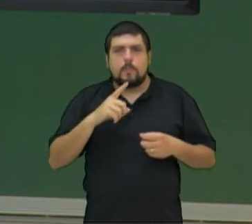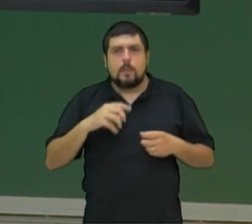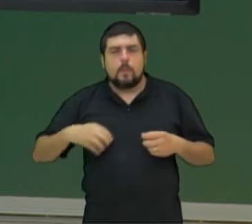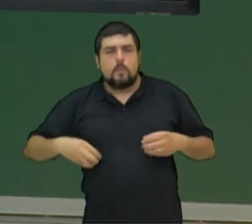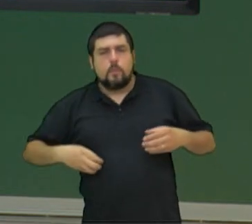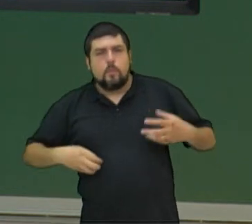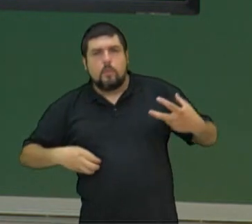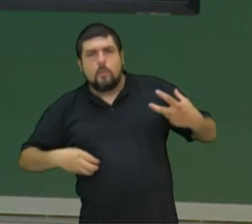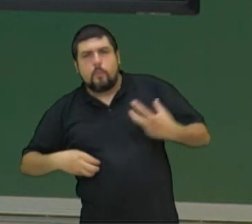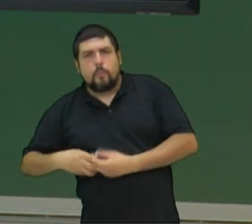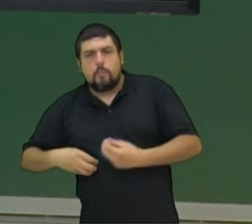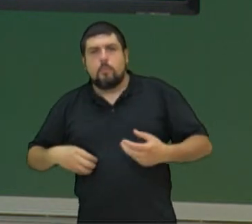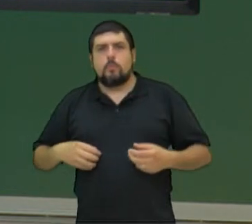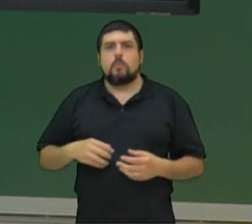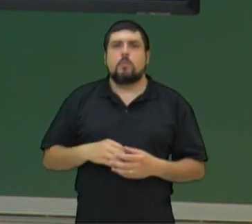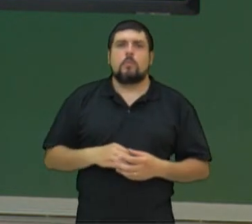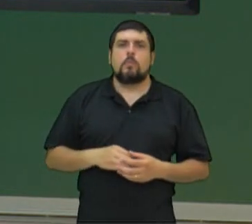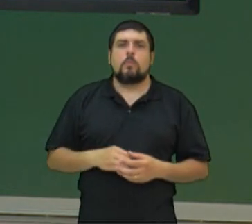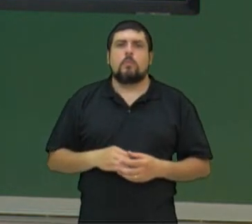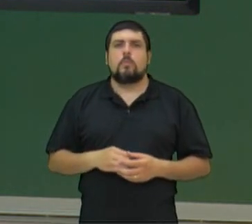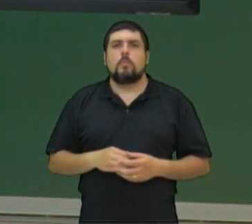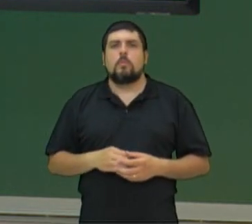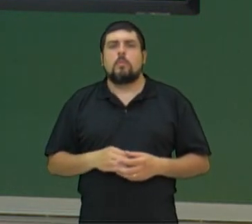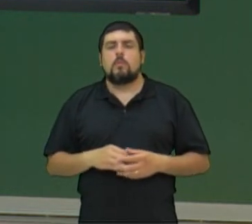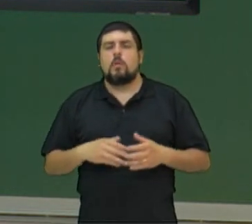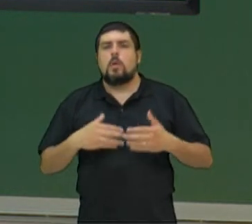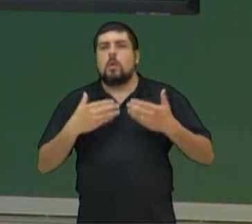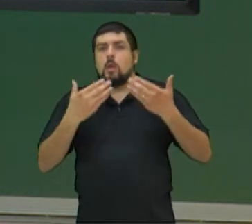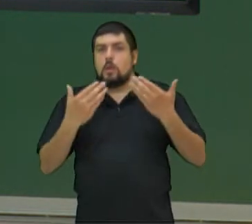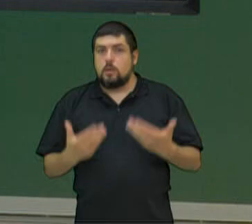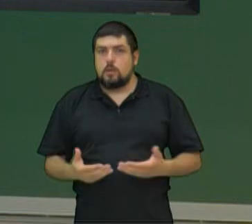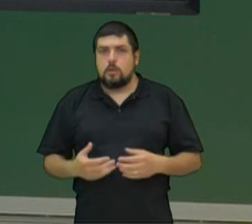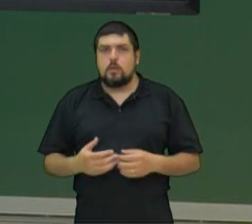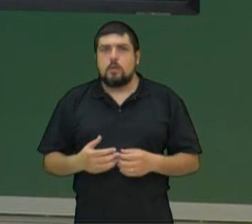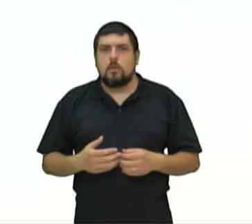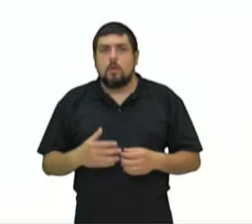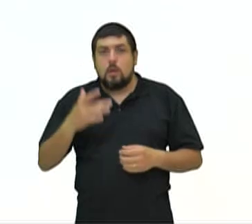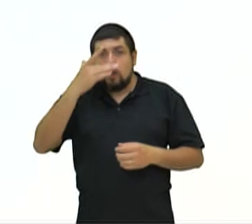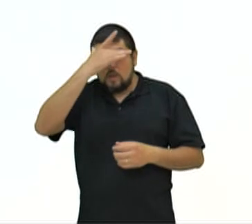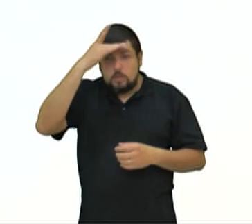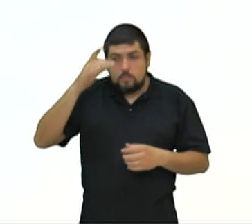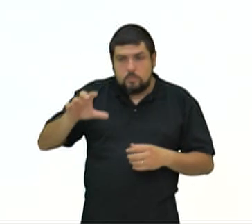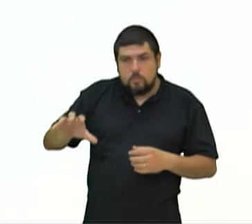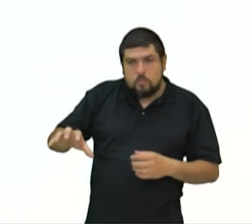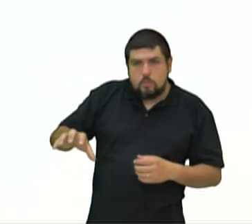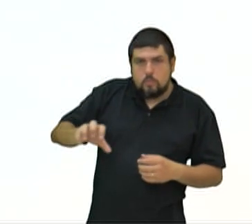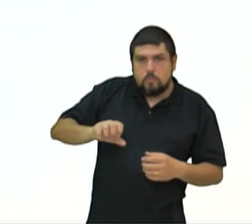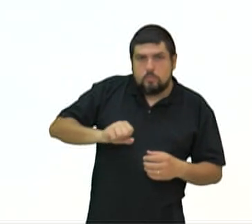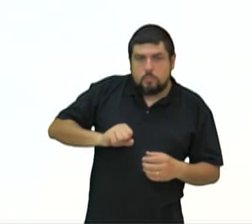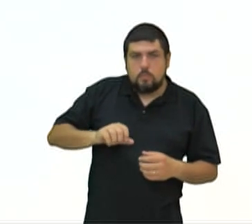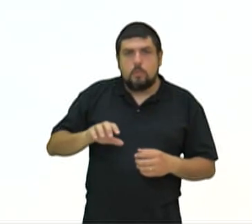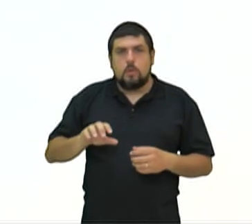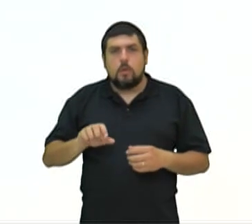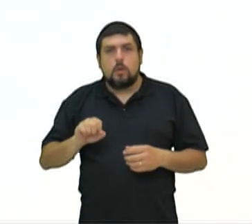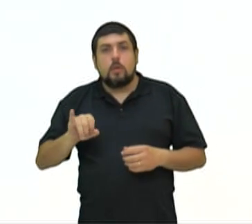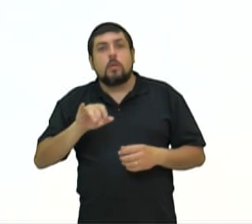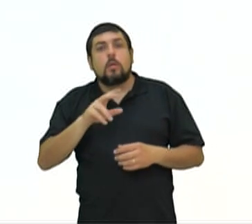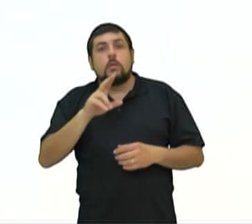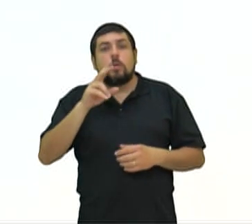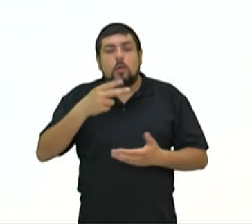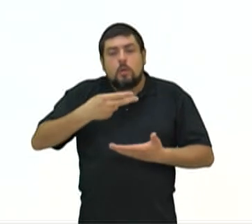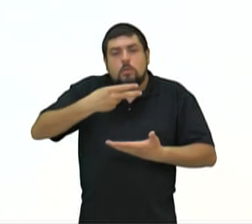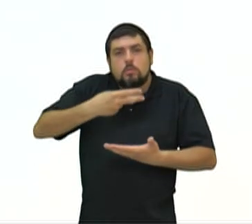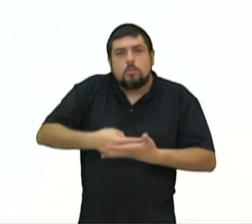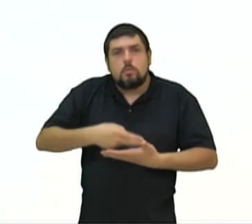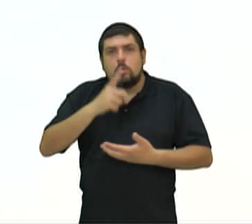órgão. Por isso que antes de uma pessoa transplantar um órgão, quando ela está no hospital